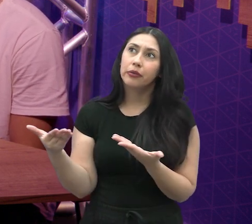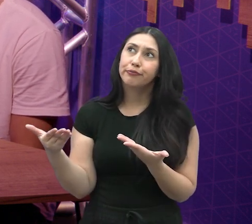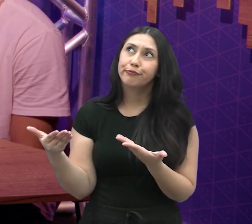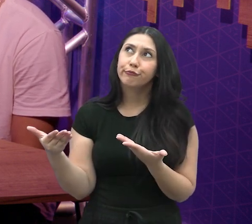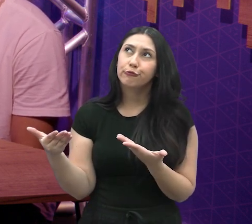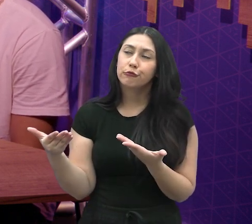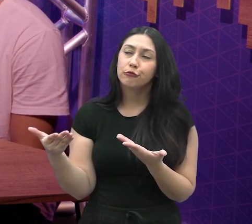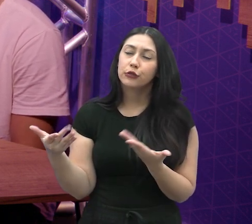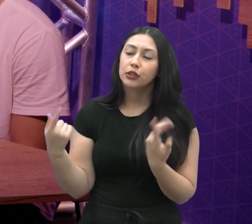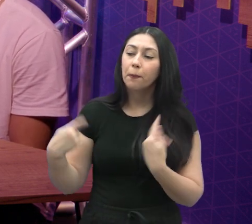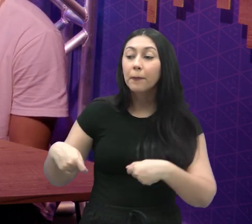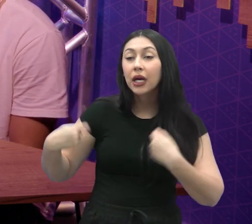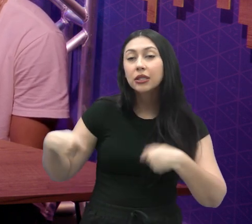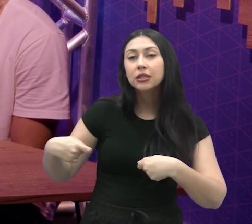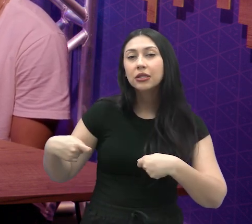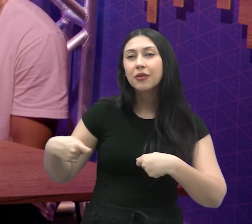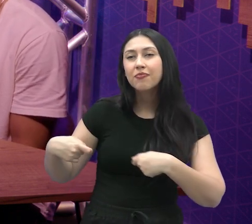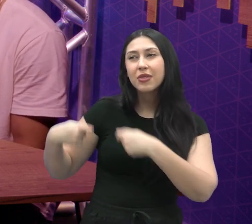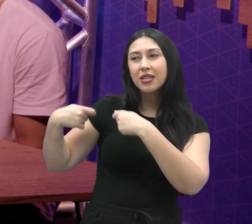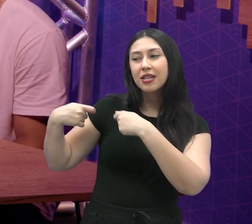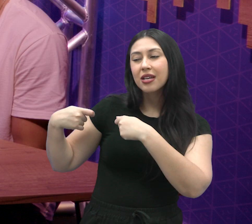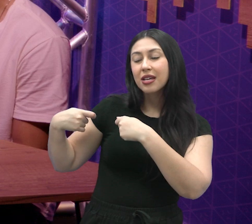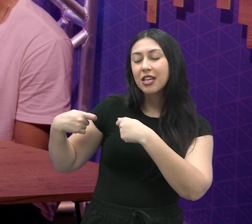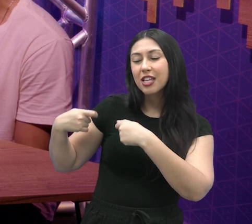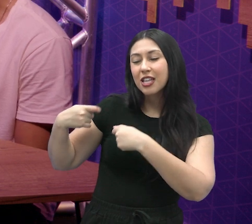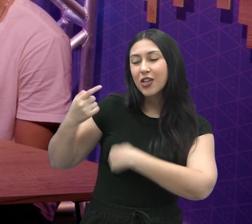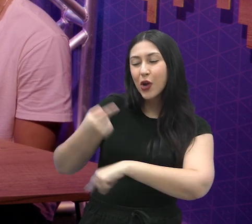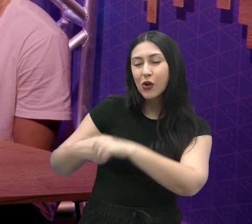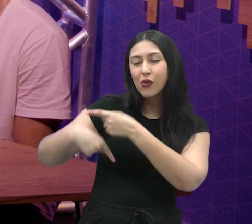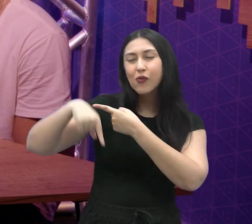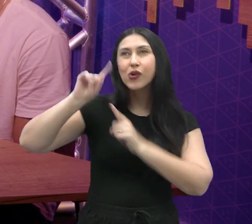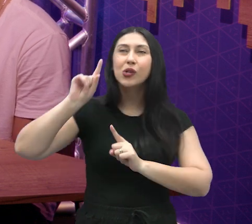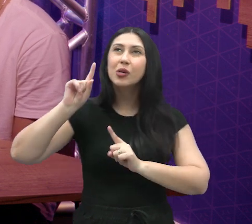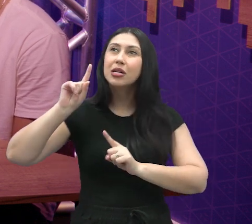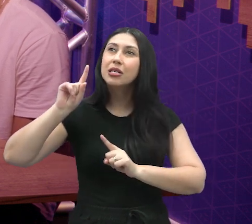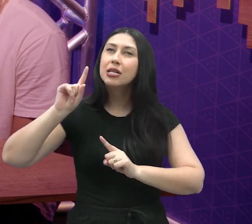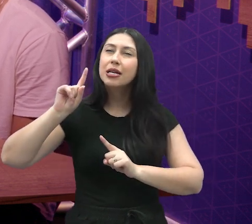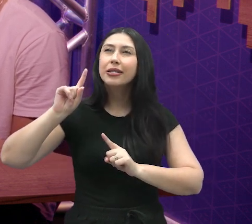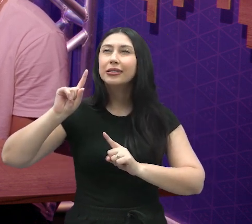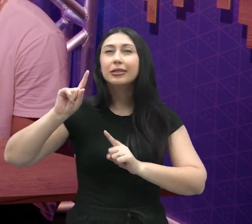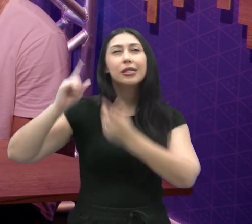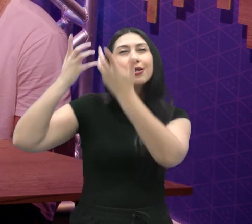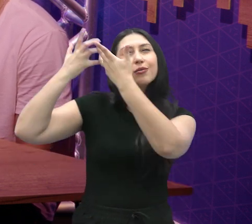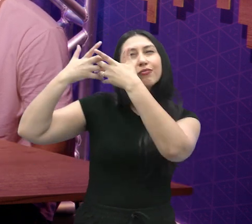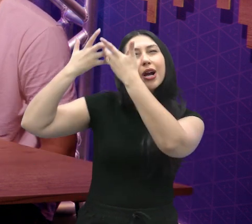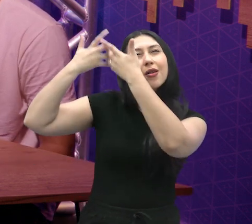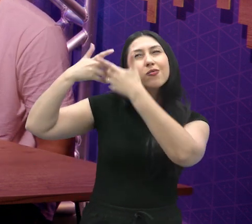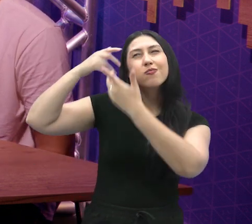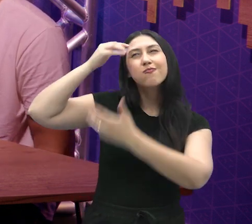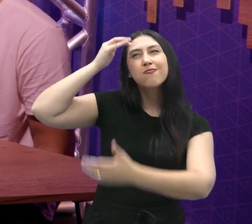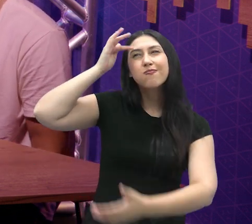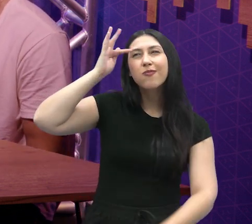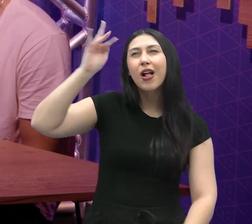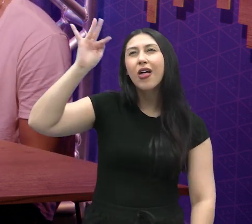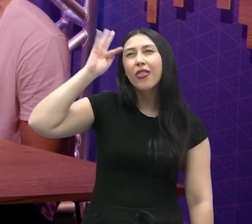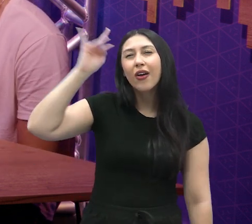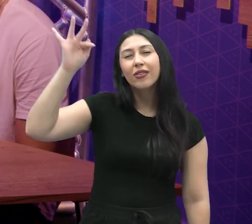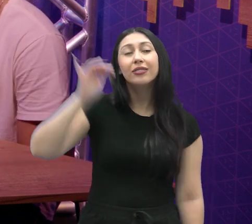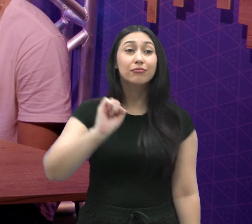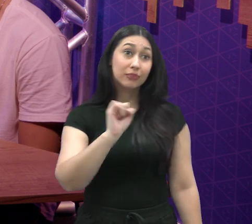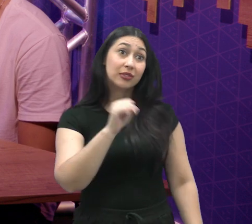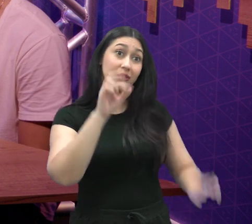né, mais, ao invés de evoluir como espécie, a gente tem que evoluir